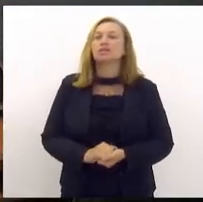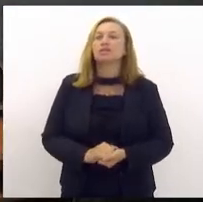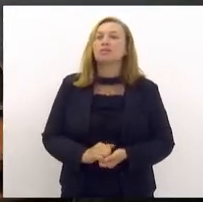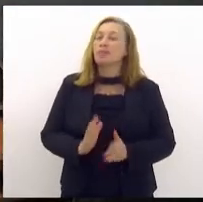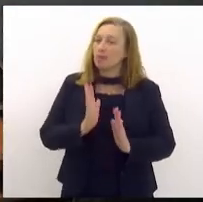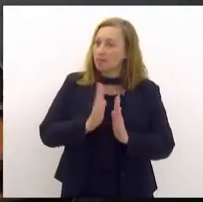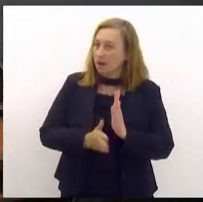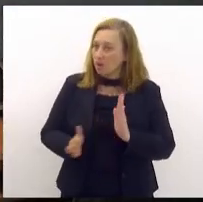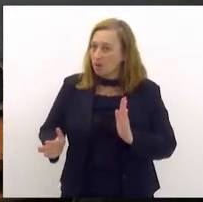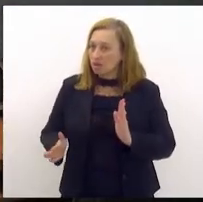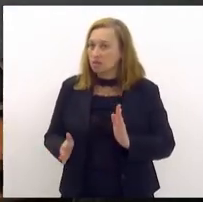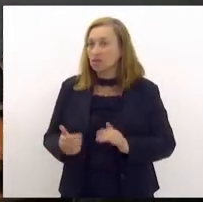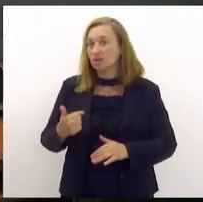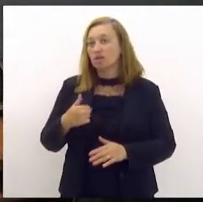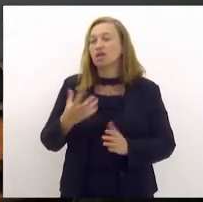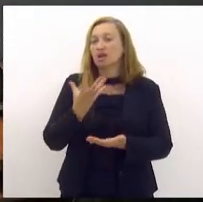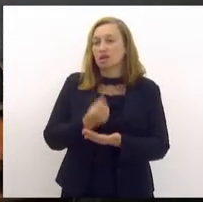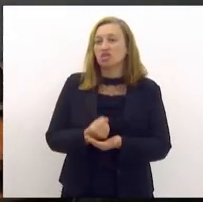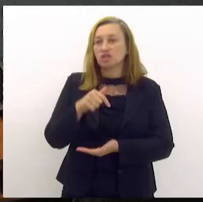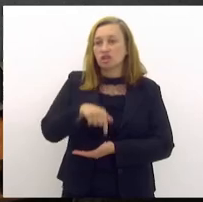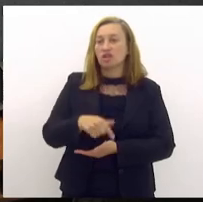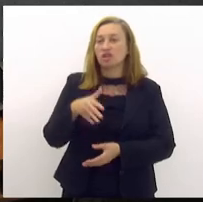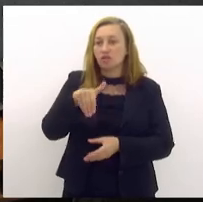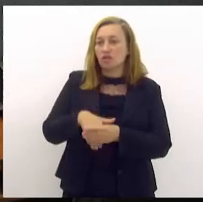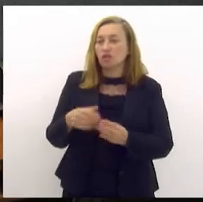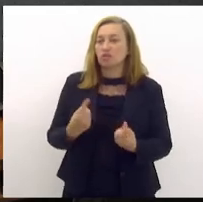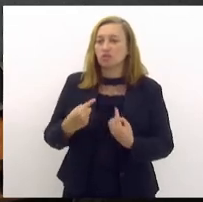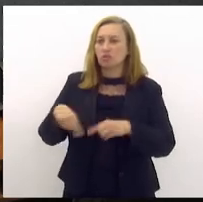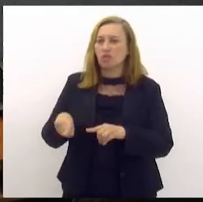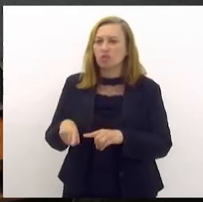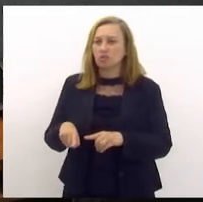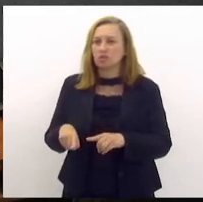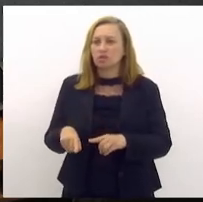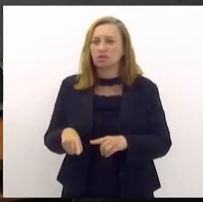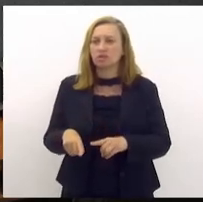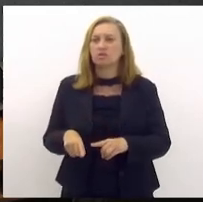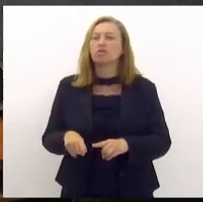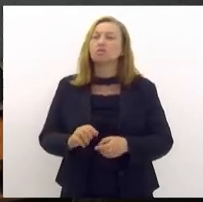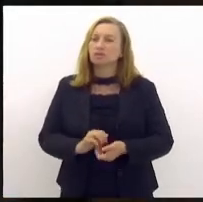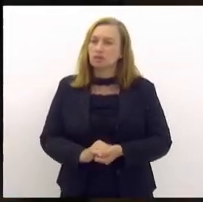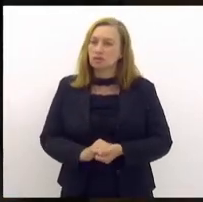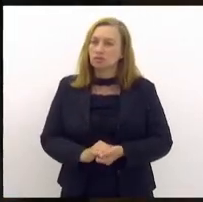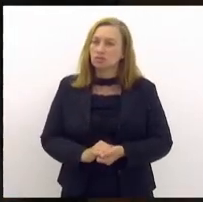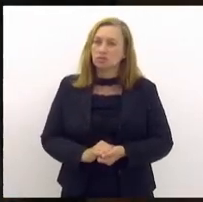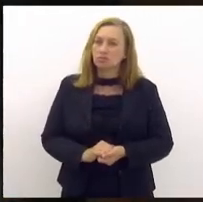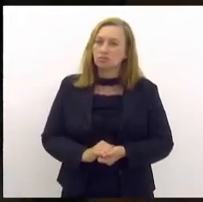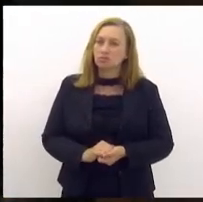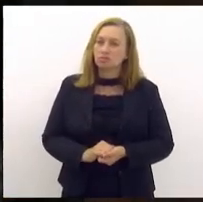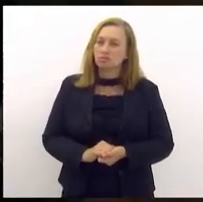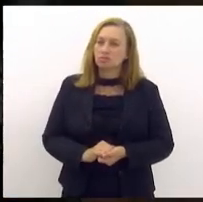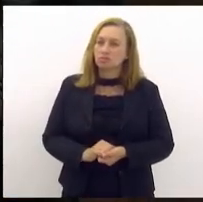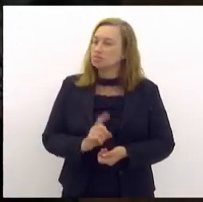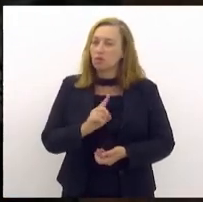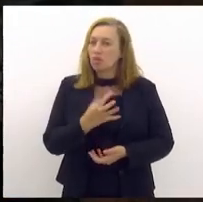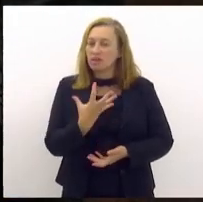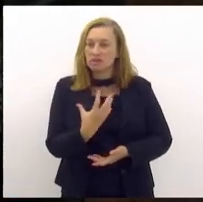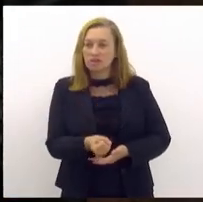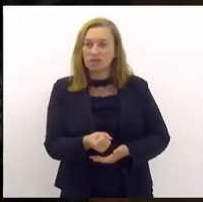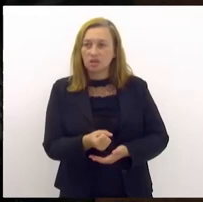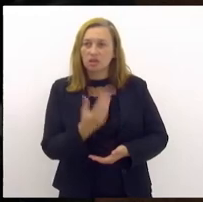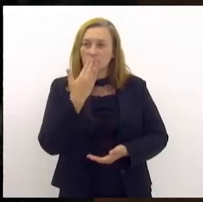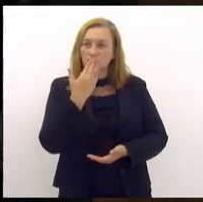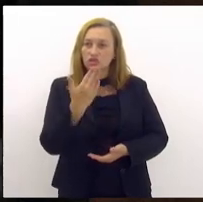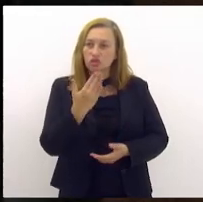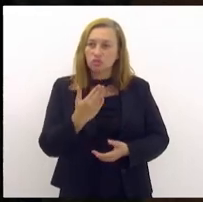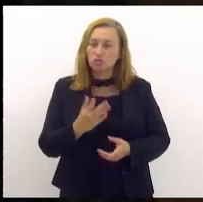pela ordem. Fazer o registro aqui do meu voto contrário a essa excrescência também, por óbvio que a gente não se coaduna com esse tipo